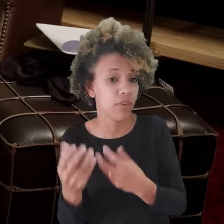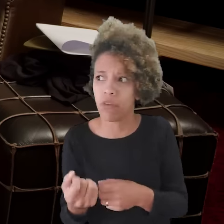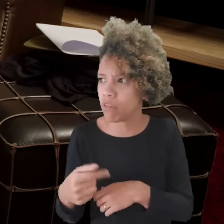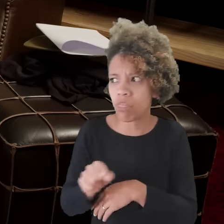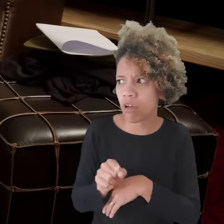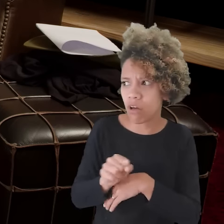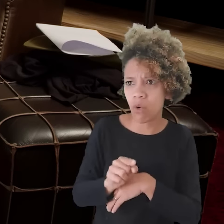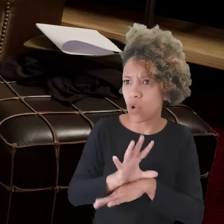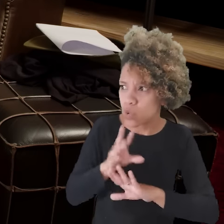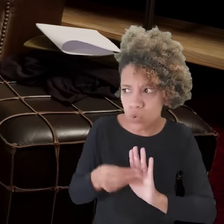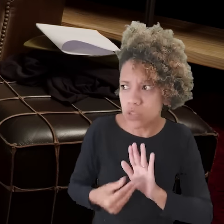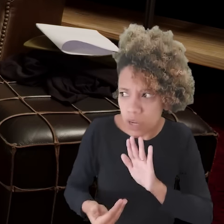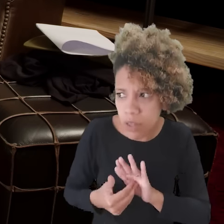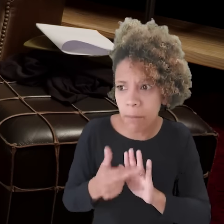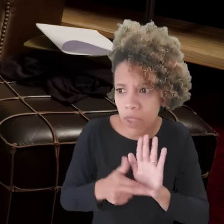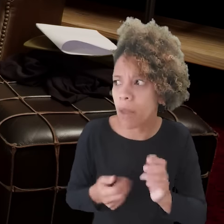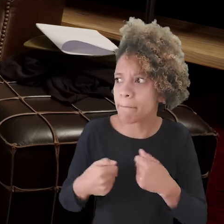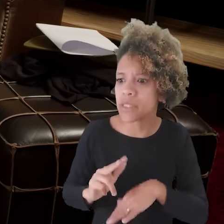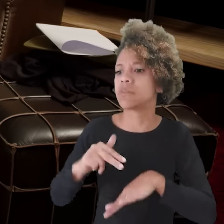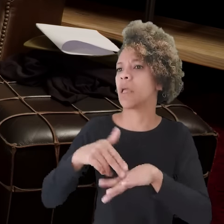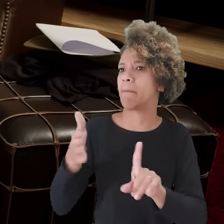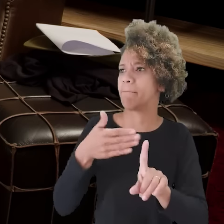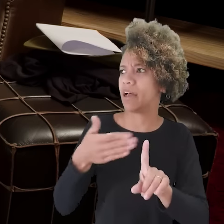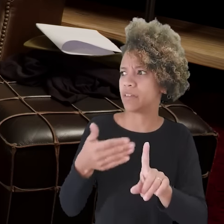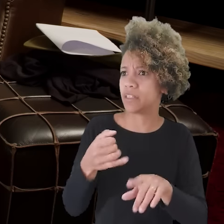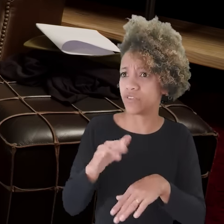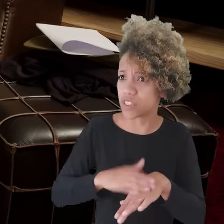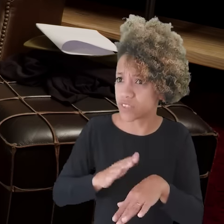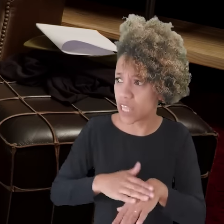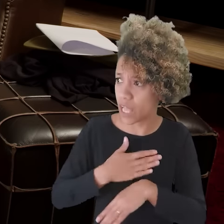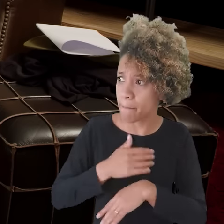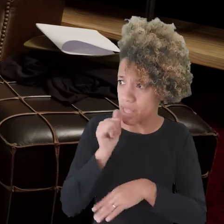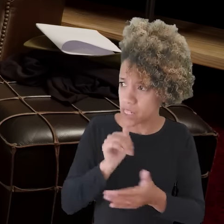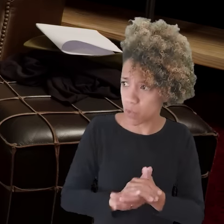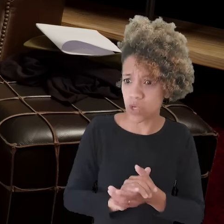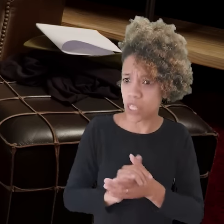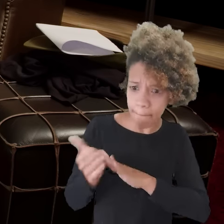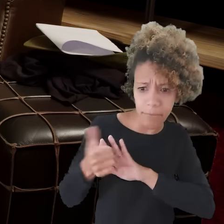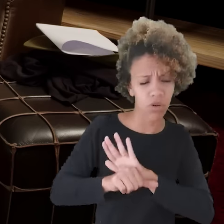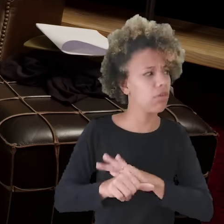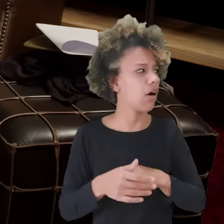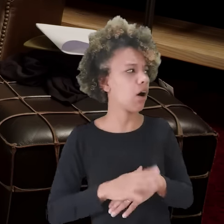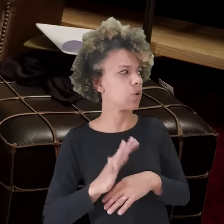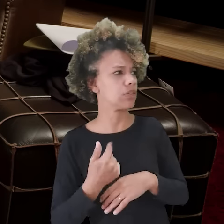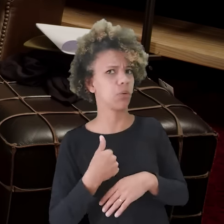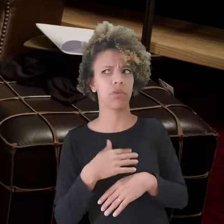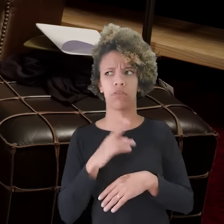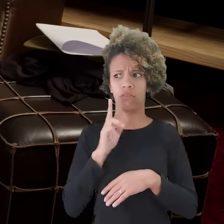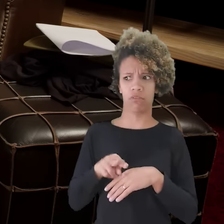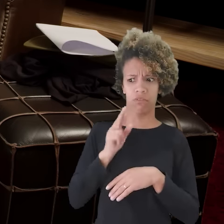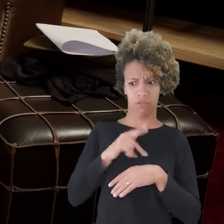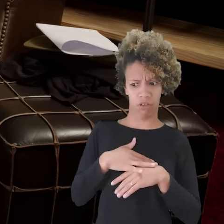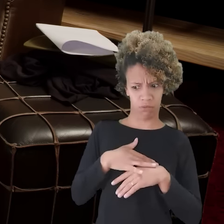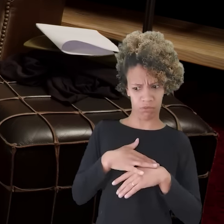dizendo assim não velho tudo tem limite e tem que subir no palco e bater mesmo e se você fizer isso com a minha mulher vai ser bem pior para você e